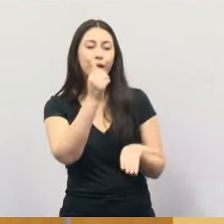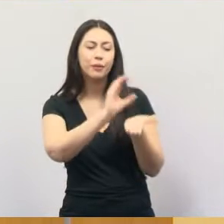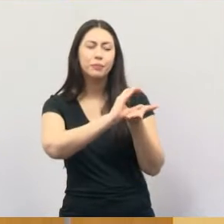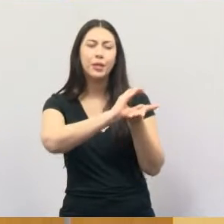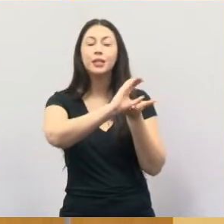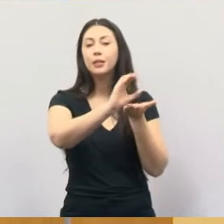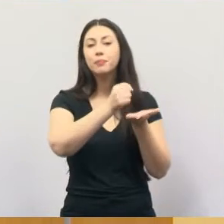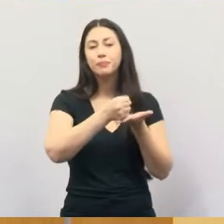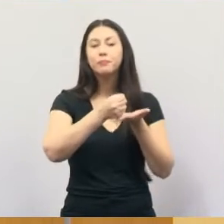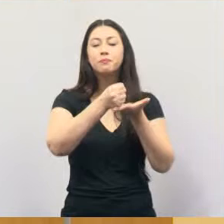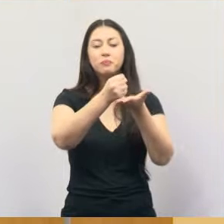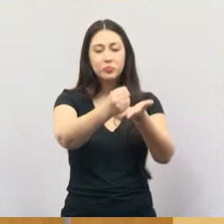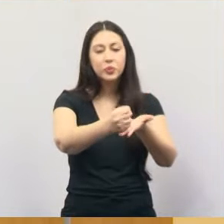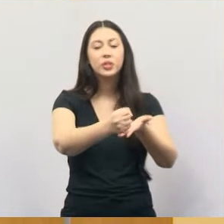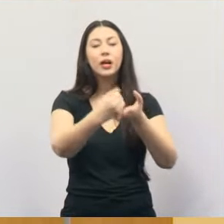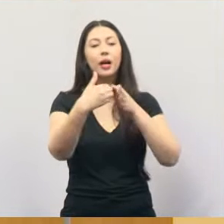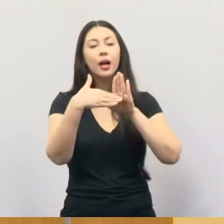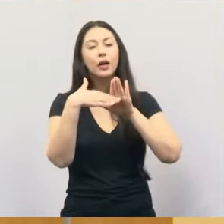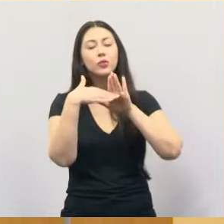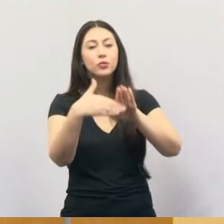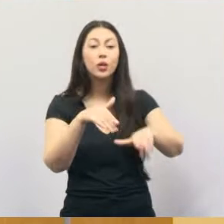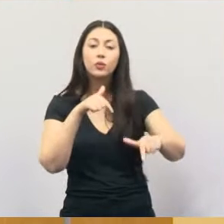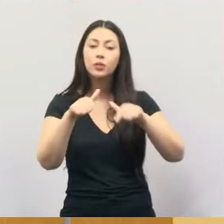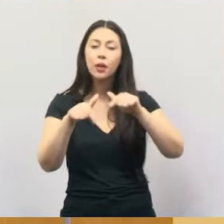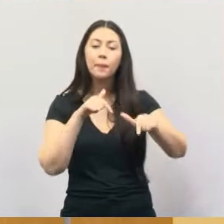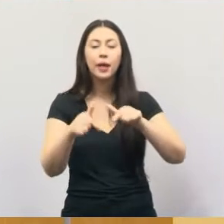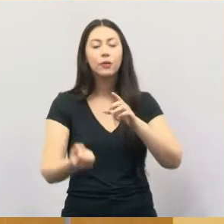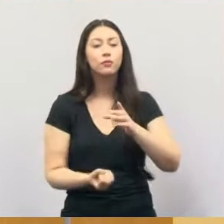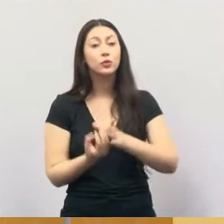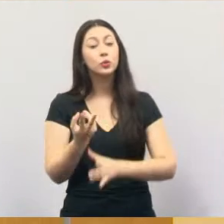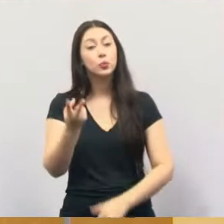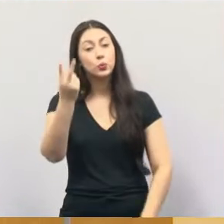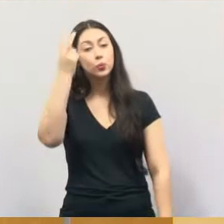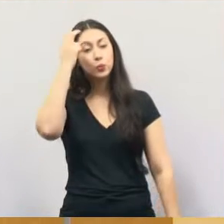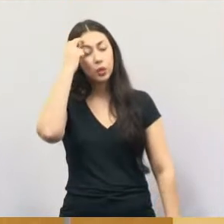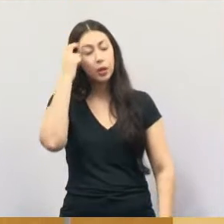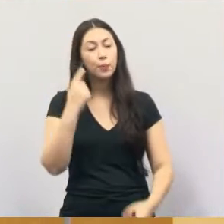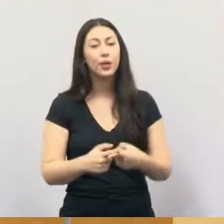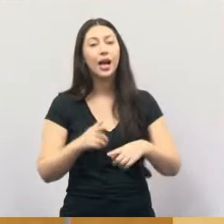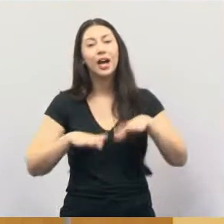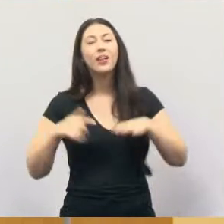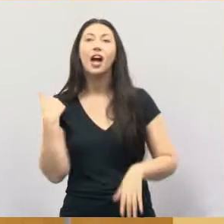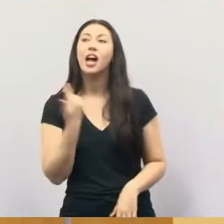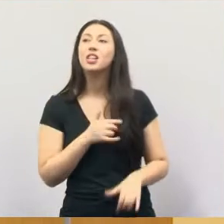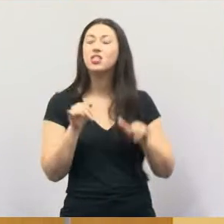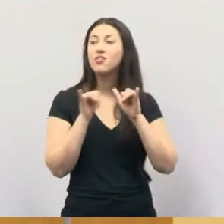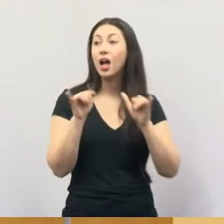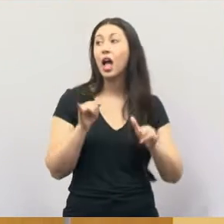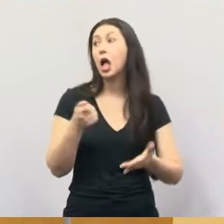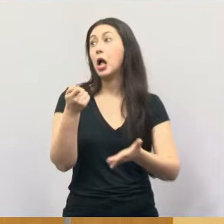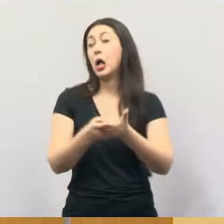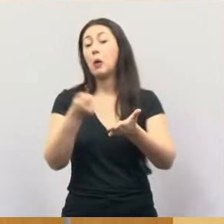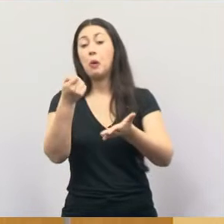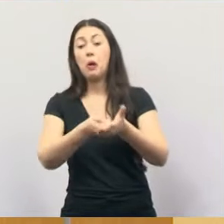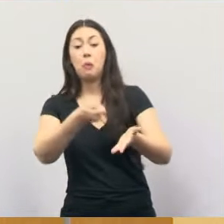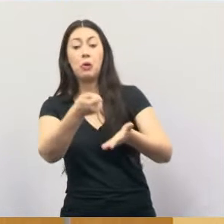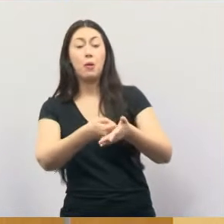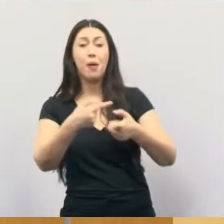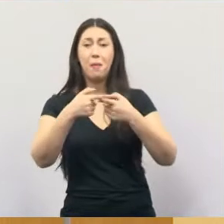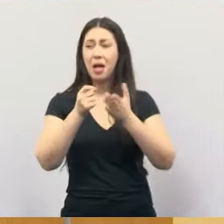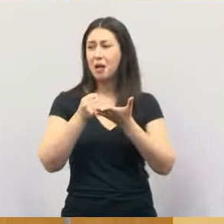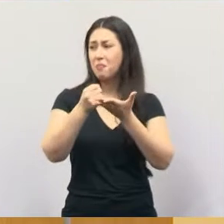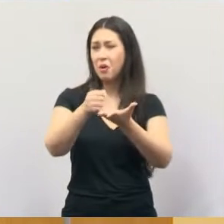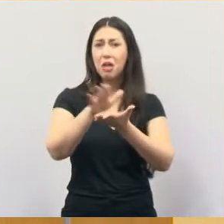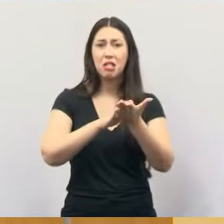fomentar e ajudar também o trabalho da Fundação Cultural. Porque às vezes a gente fala, cobra o que precisa ter, mas